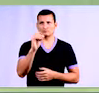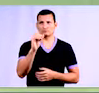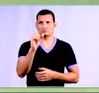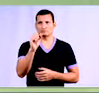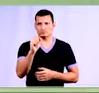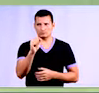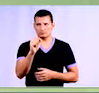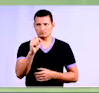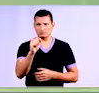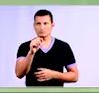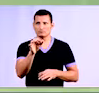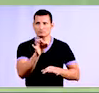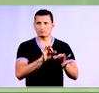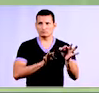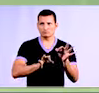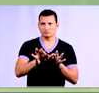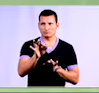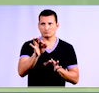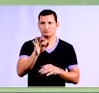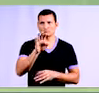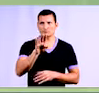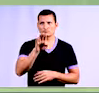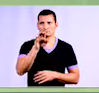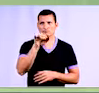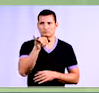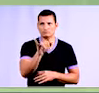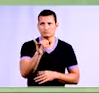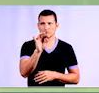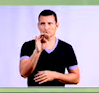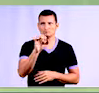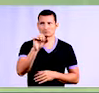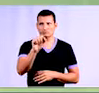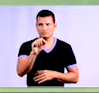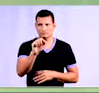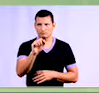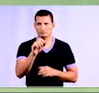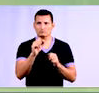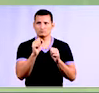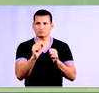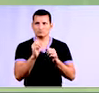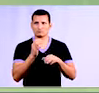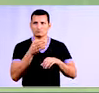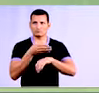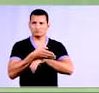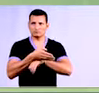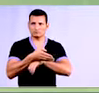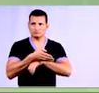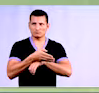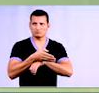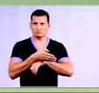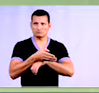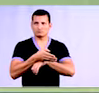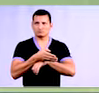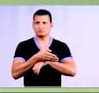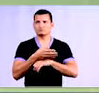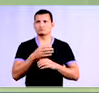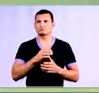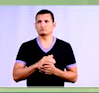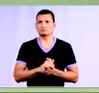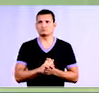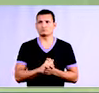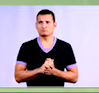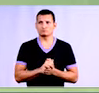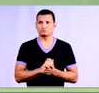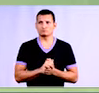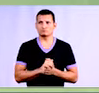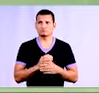são organizados em bytes, que podem ser acessados através de um